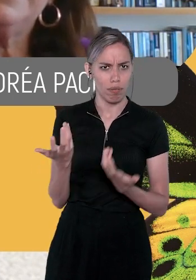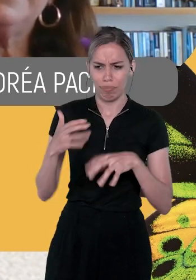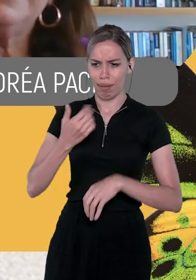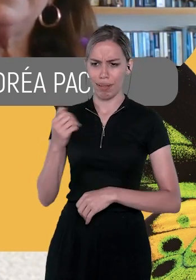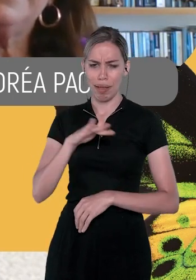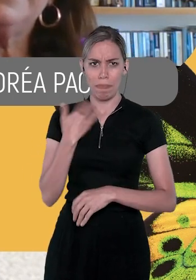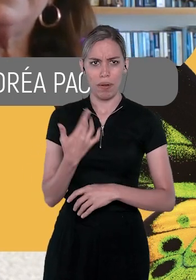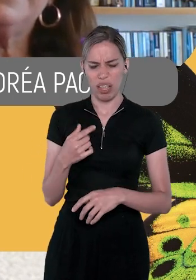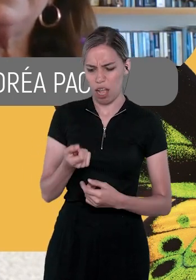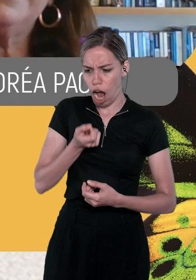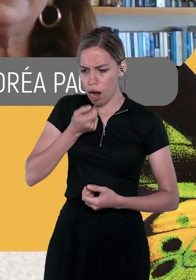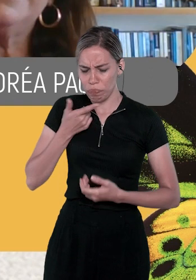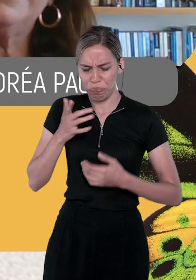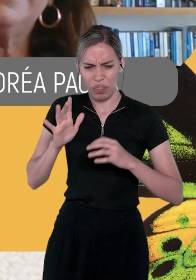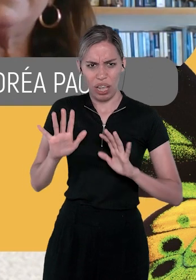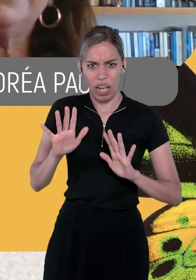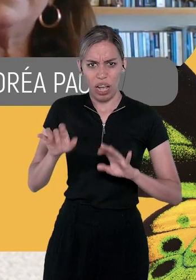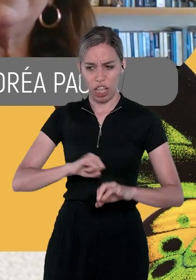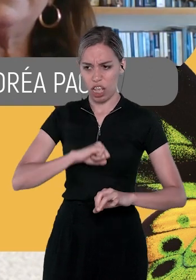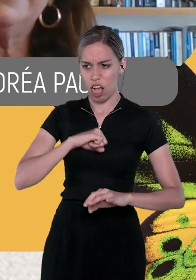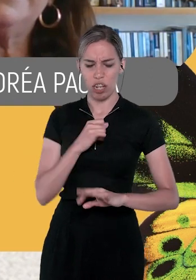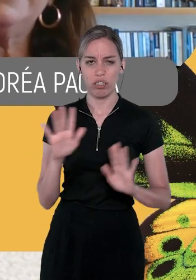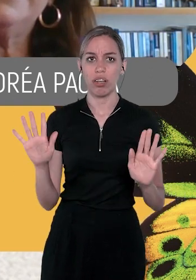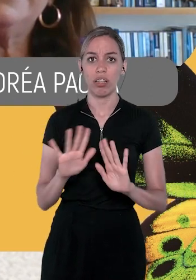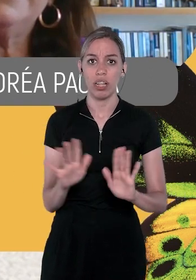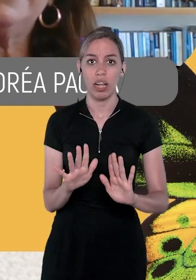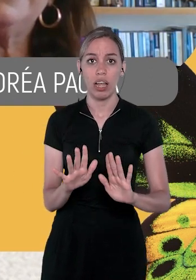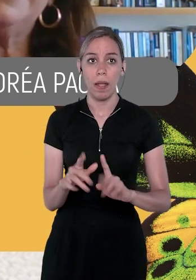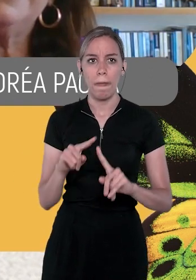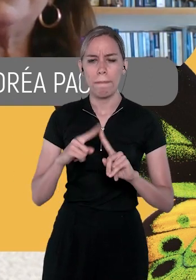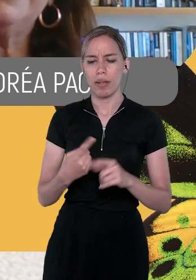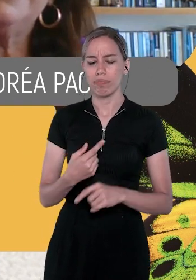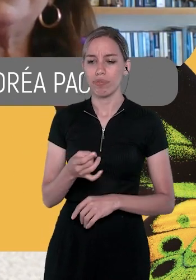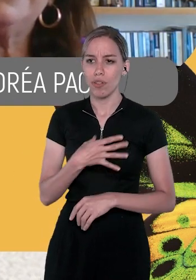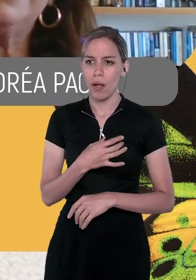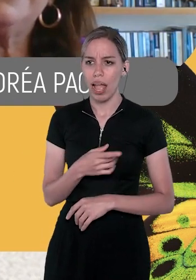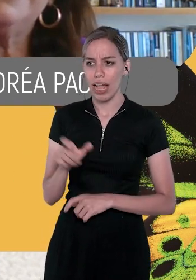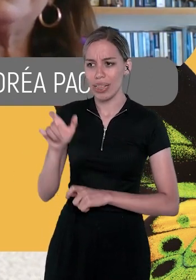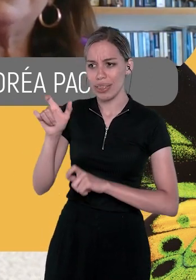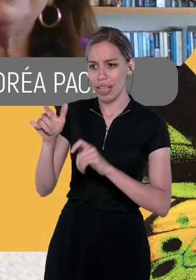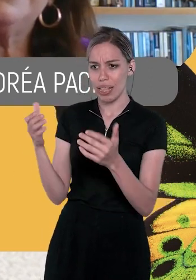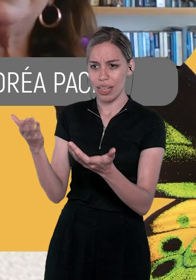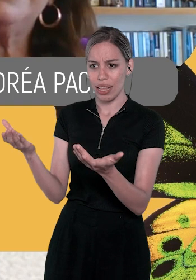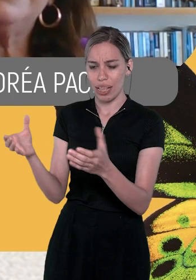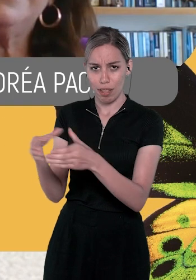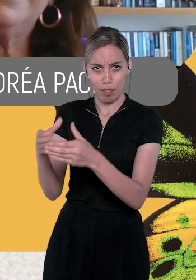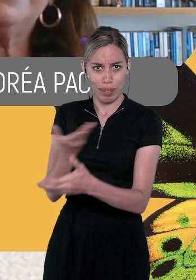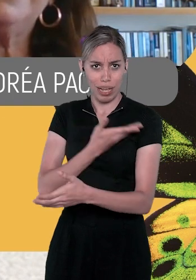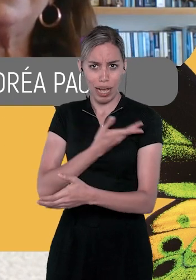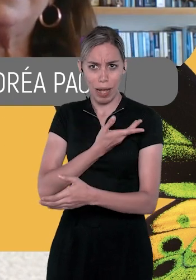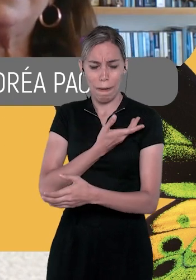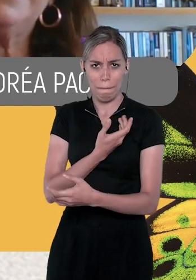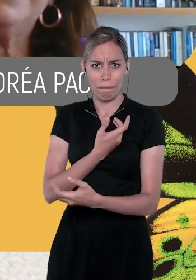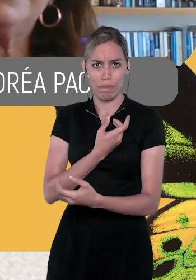Não vou me envenenar de ódio. Tenho que reagir. Mas me dói ver a raiva das minhas melhores amigas. É injusto. Eu não fiz nada, não mudei,